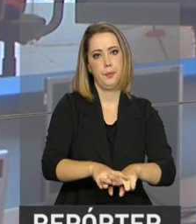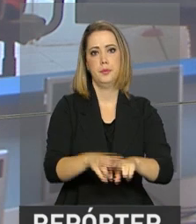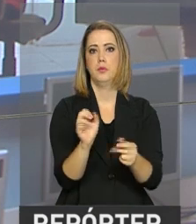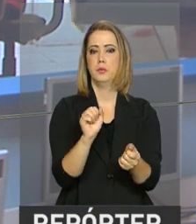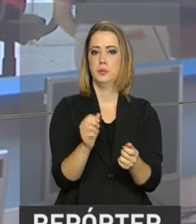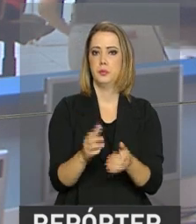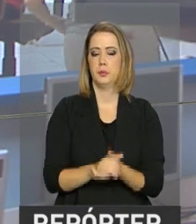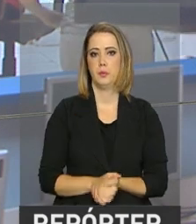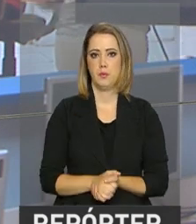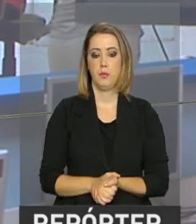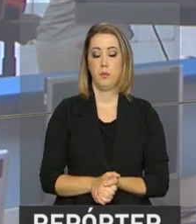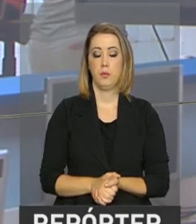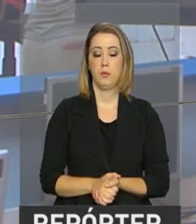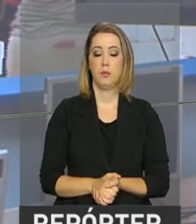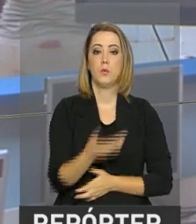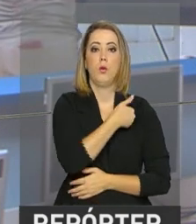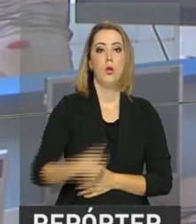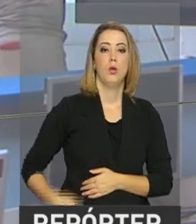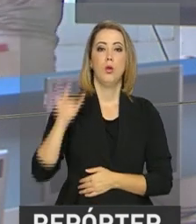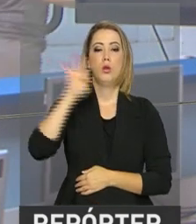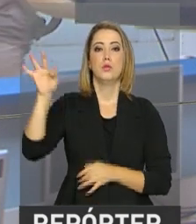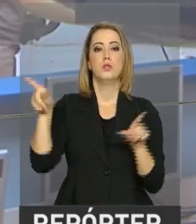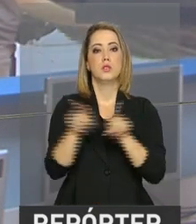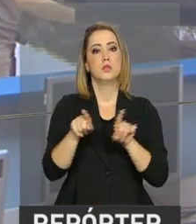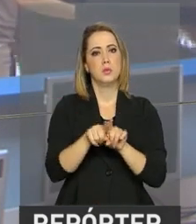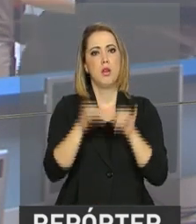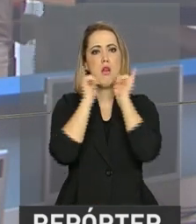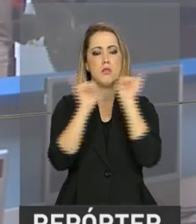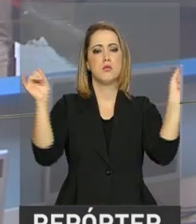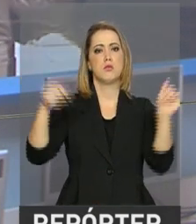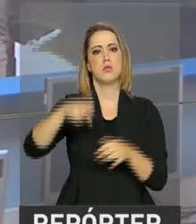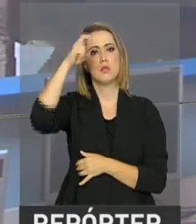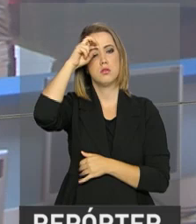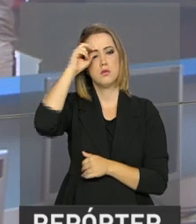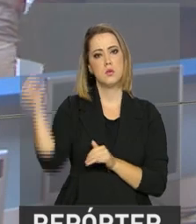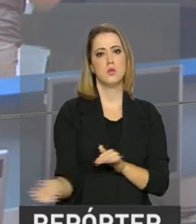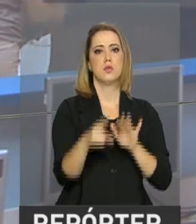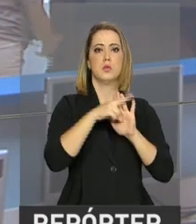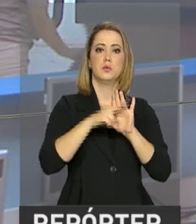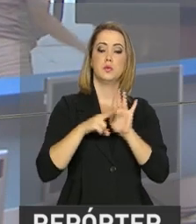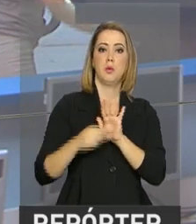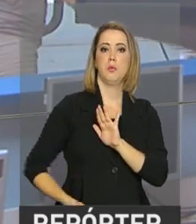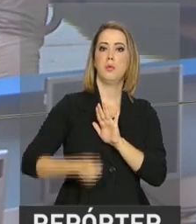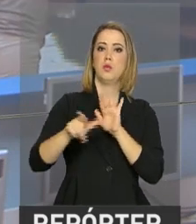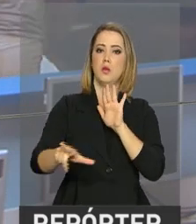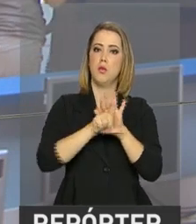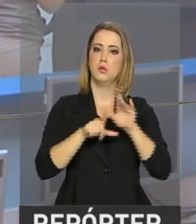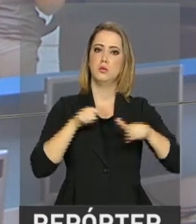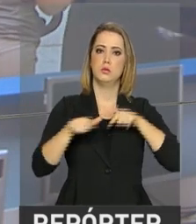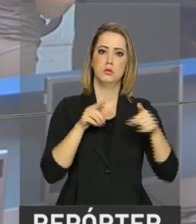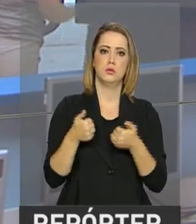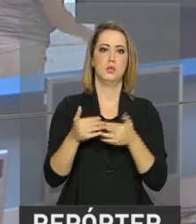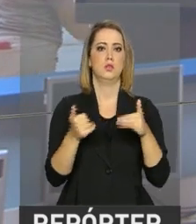presos e o governo também anunciou nesta quinta-feira medidas para modernizar a legislação trabalhista entre elas a ampliação